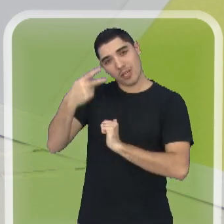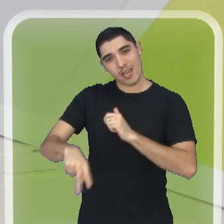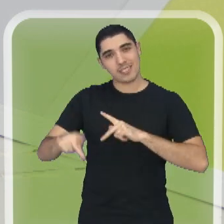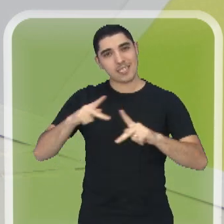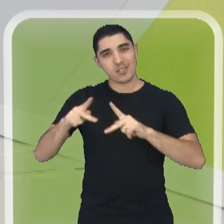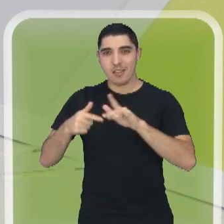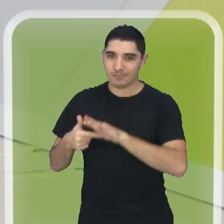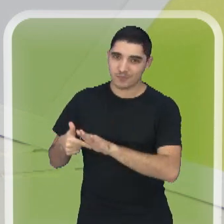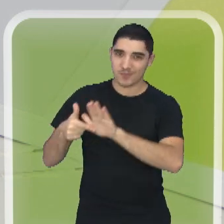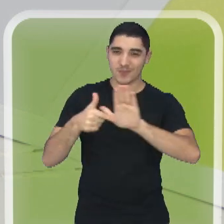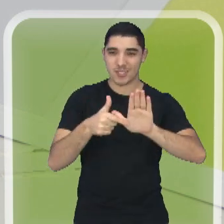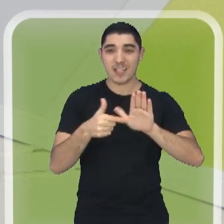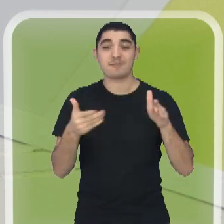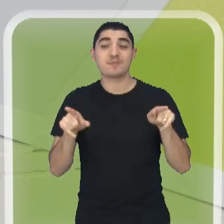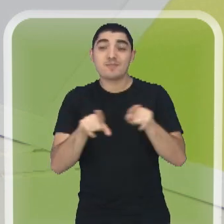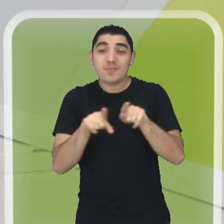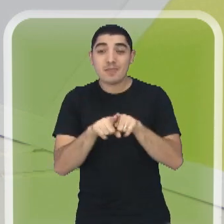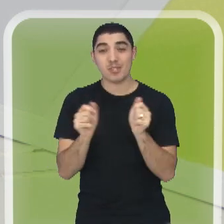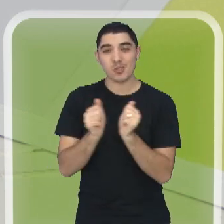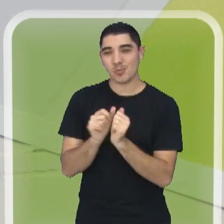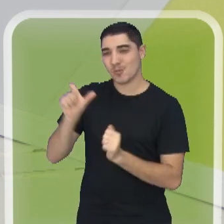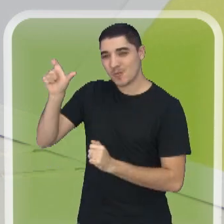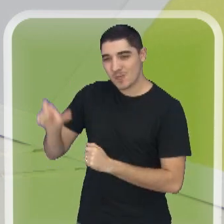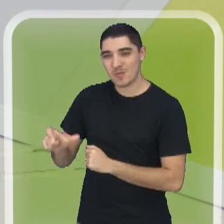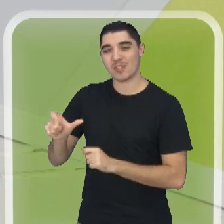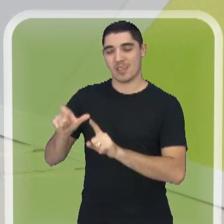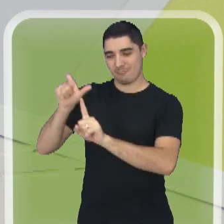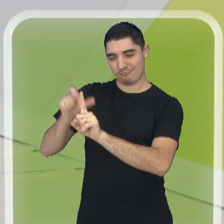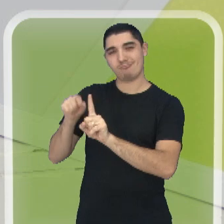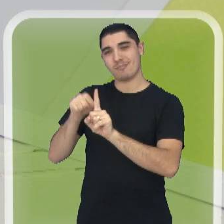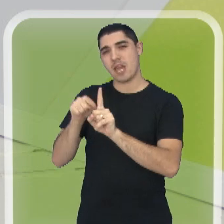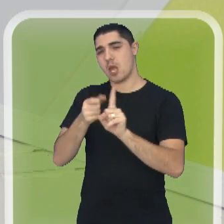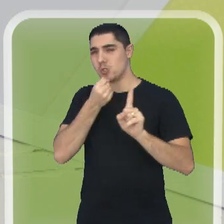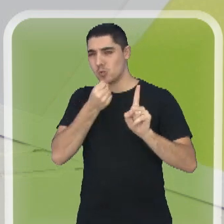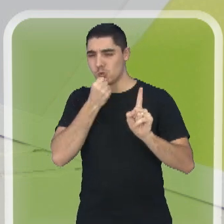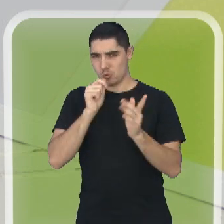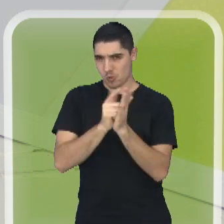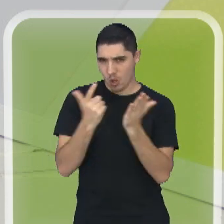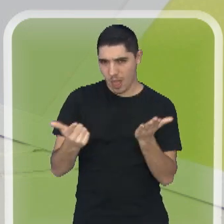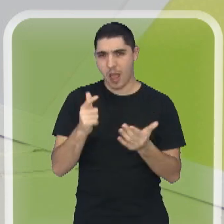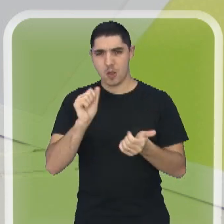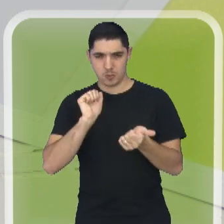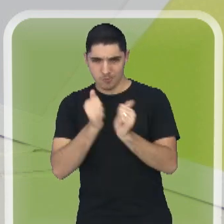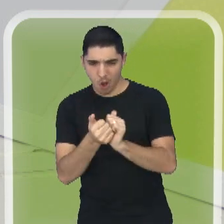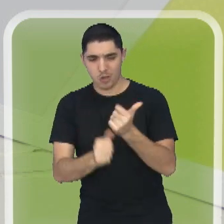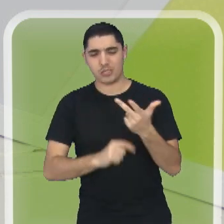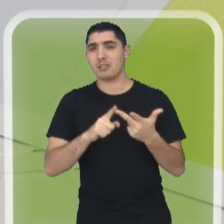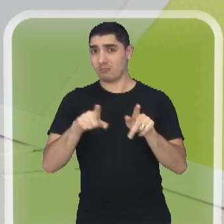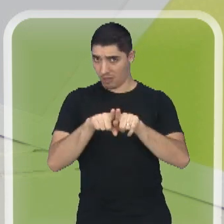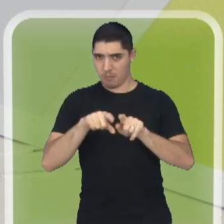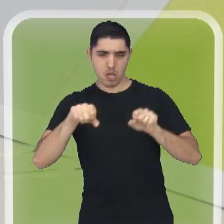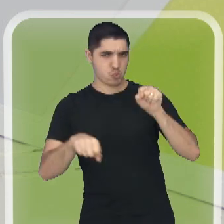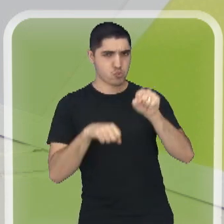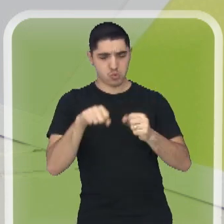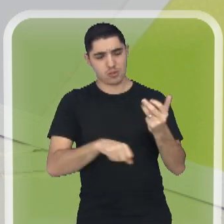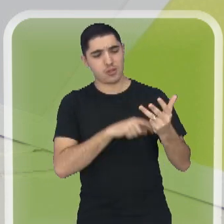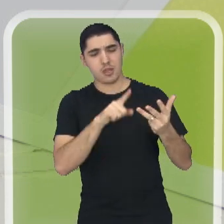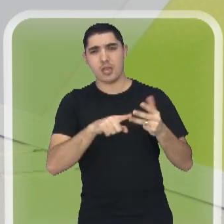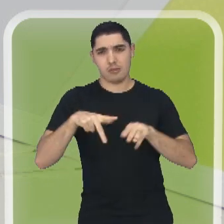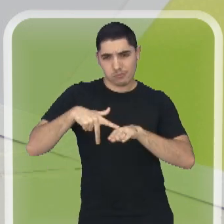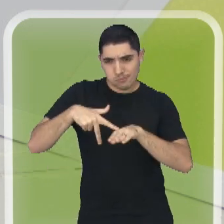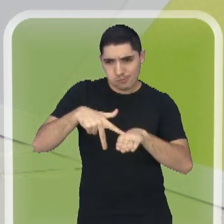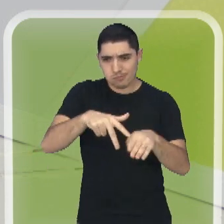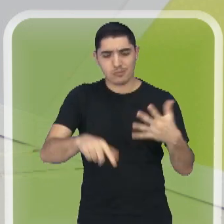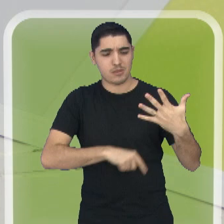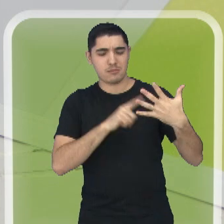aqui da nossa cidade. E aqui comigo, ele, jornalista, repórter esportivo, ele é ciclista também, skatista,